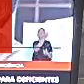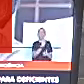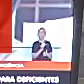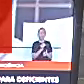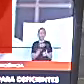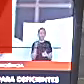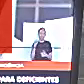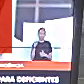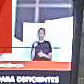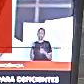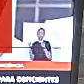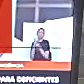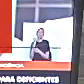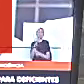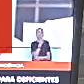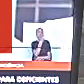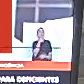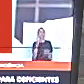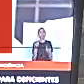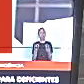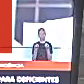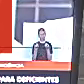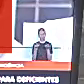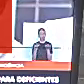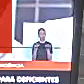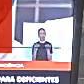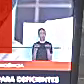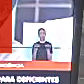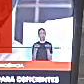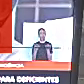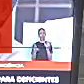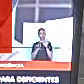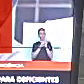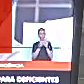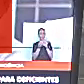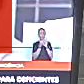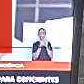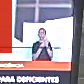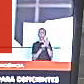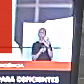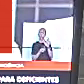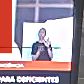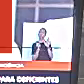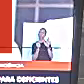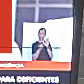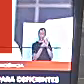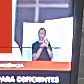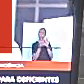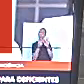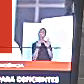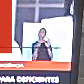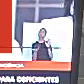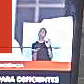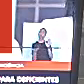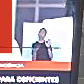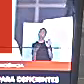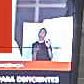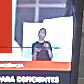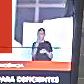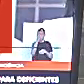ônibus é o outro. Que história é essa? Não tem isso na lei. A lei não está escrita isso, não. A pessoa tem